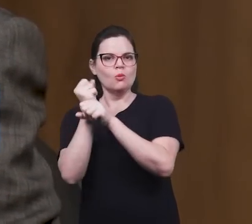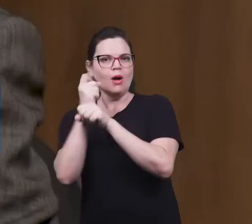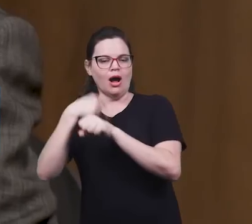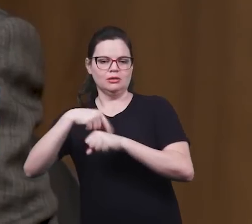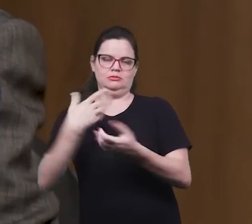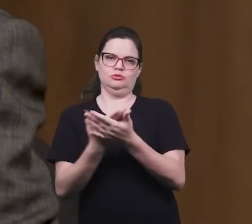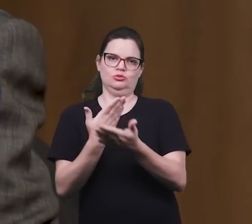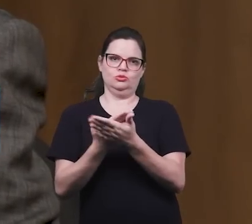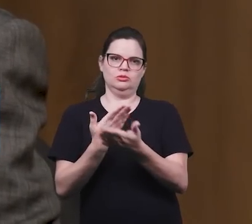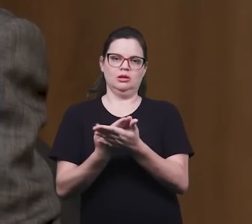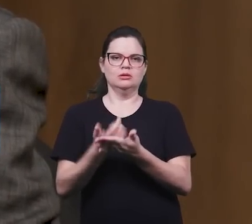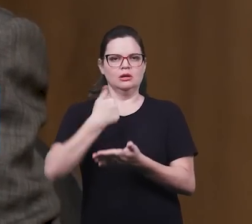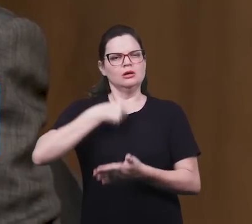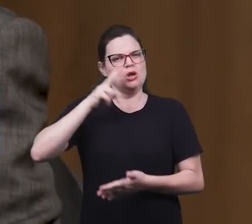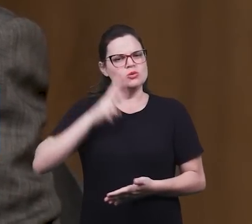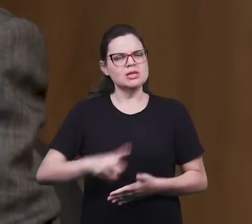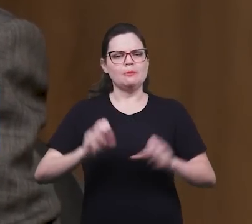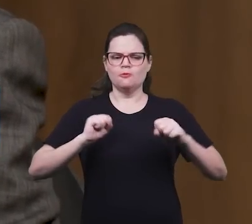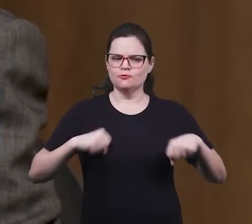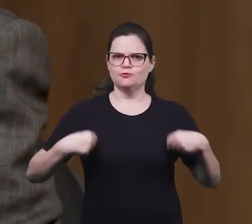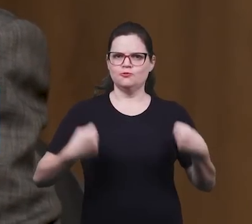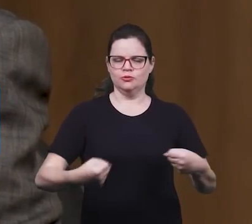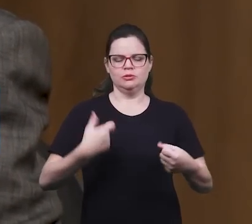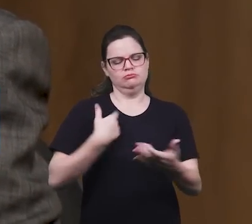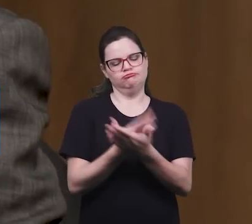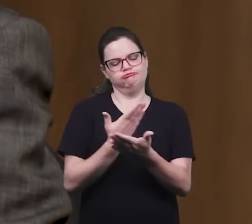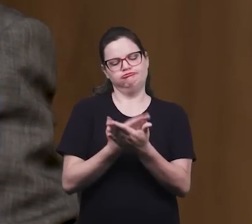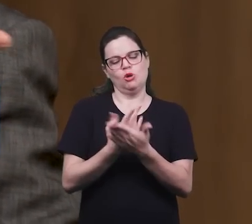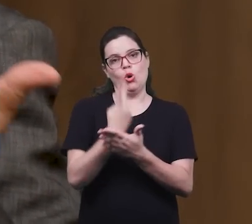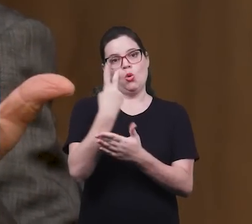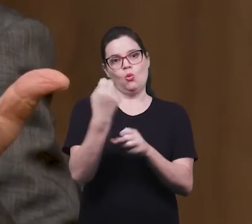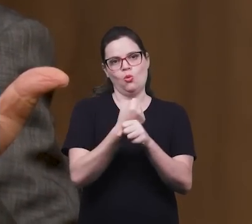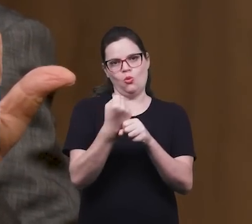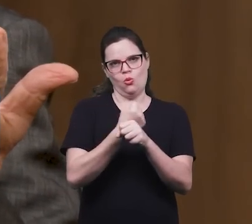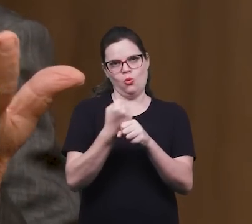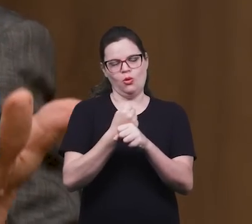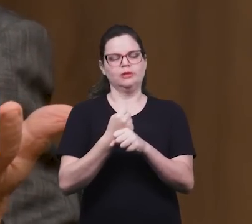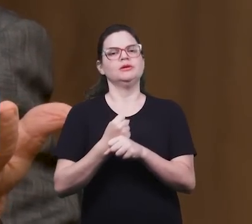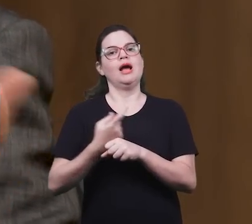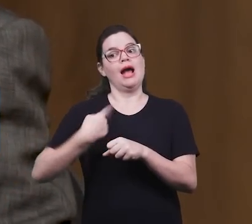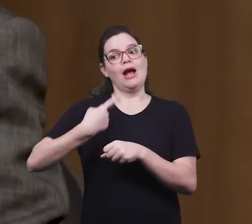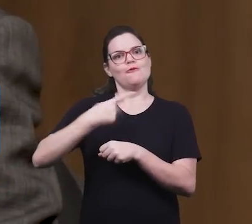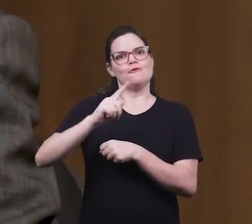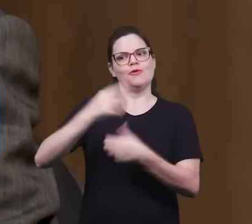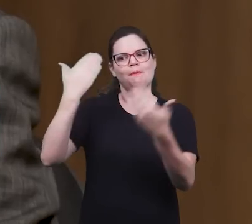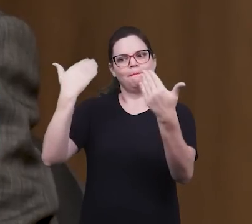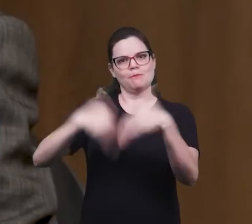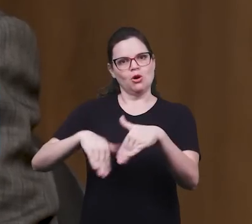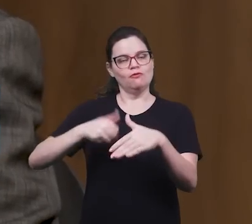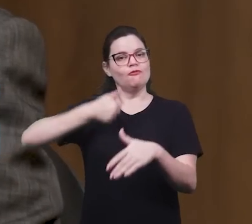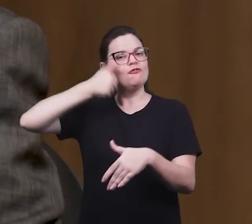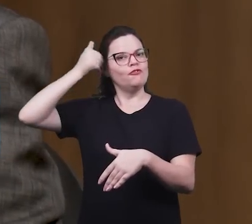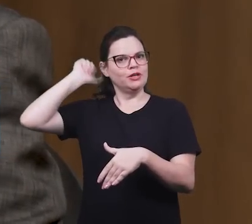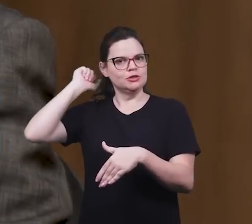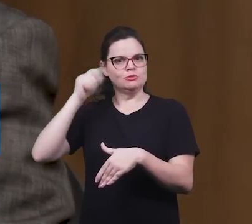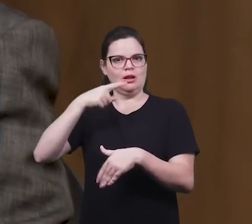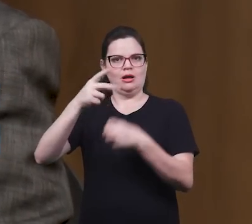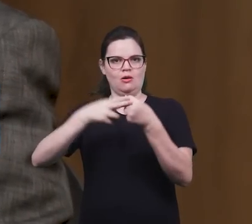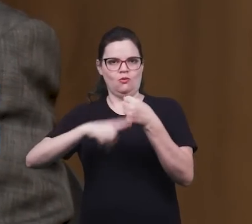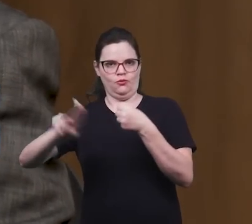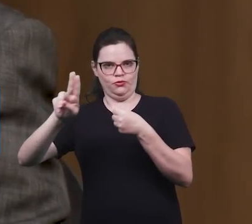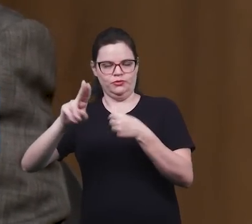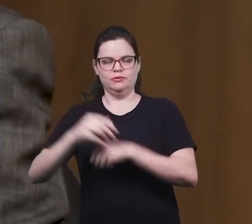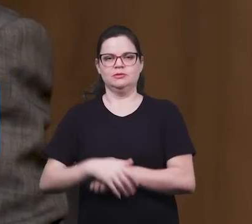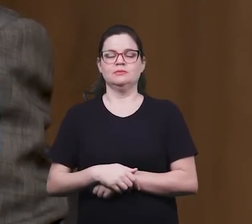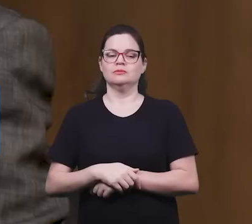Eu sempre fui muito estudioso. E quando eu fiz o vestibular, fiz inclusive na UFES, na Universidade Federal, depois passei para a UVV. Aí,